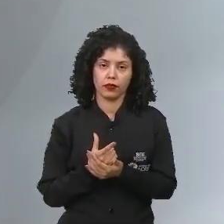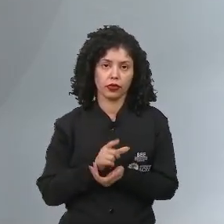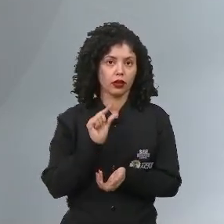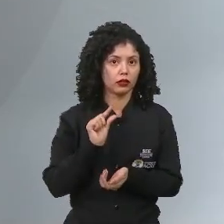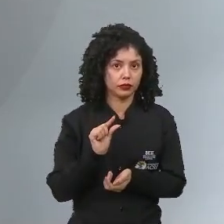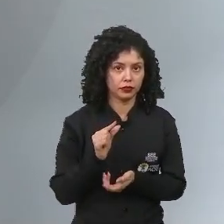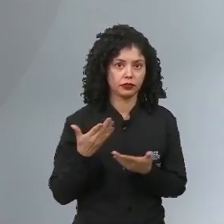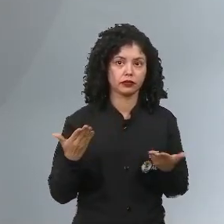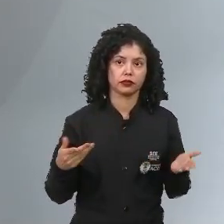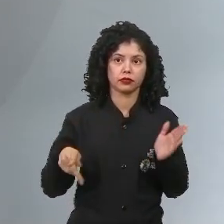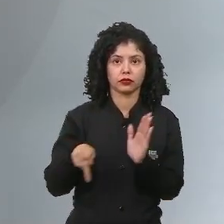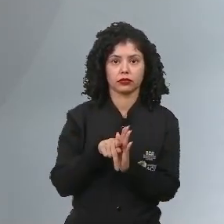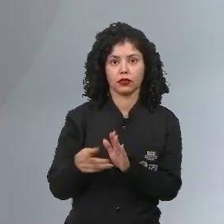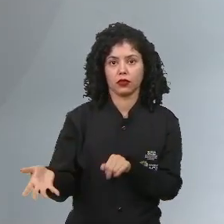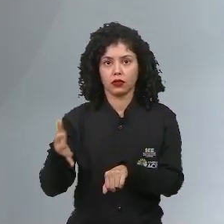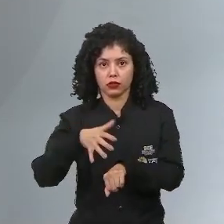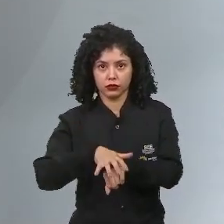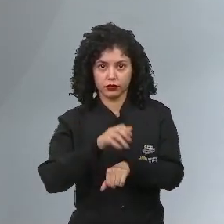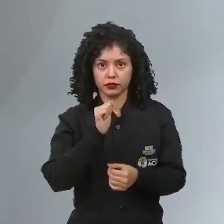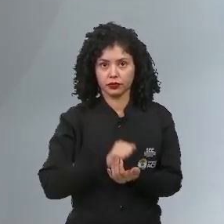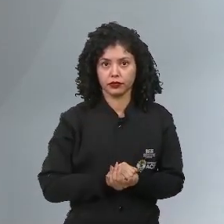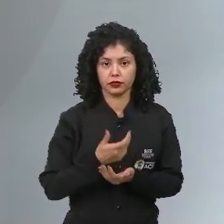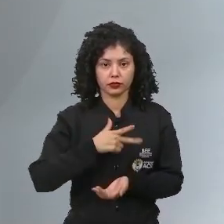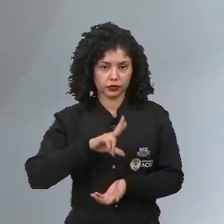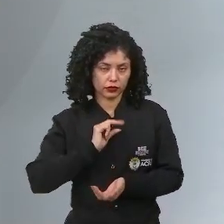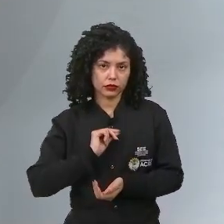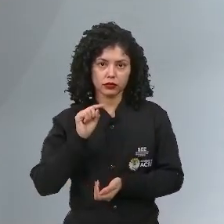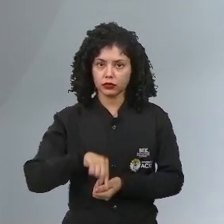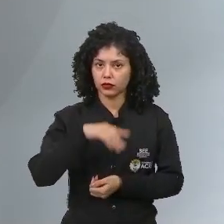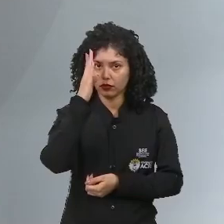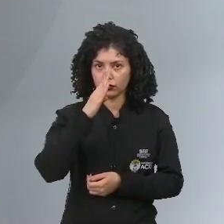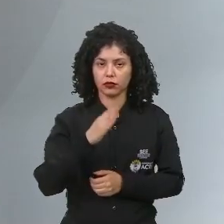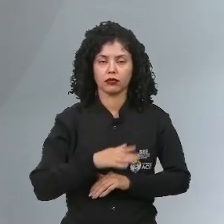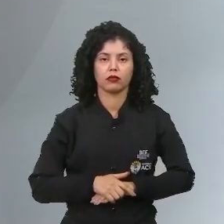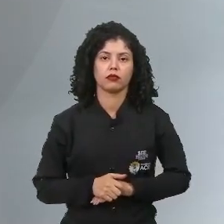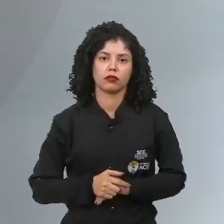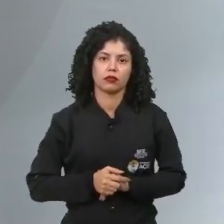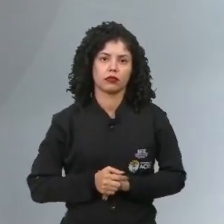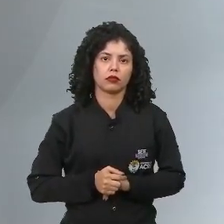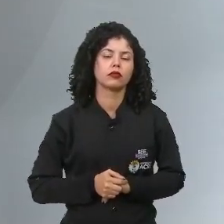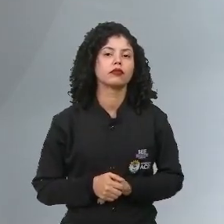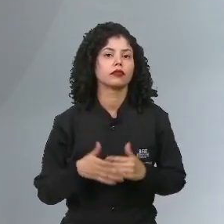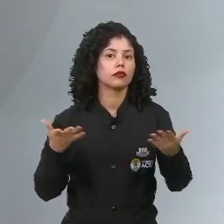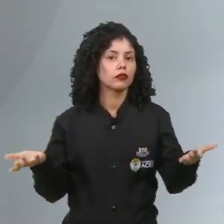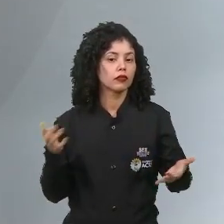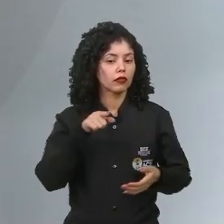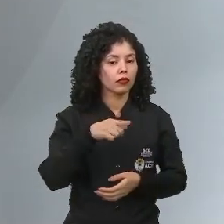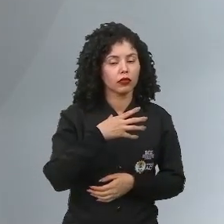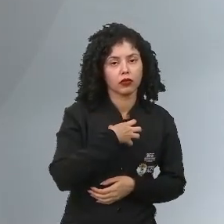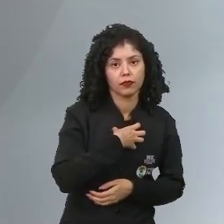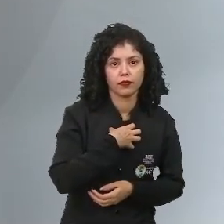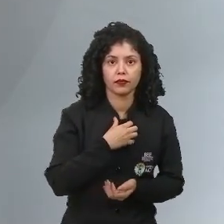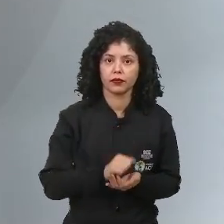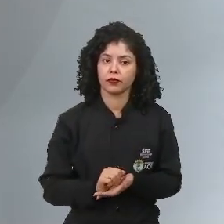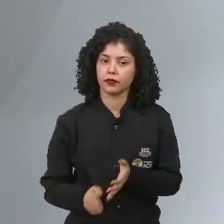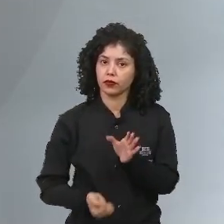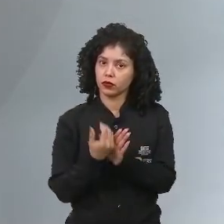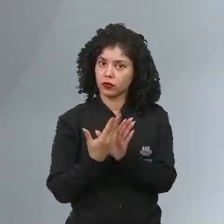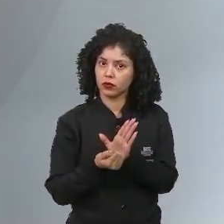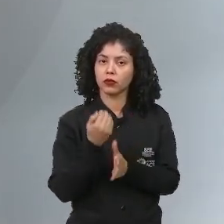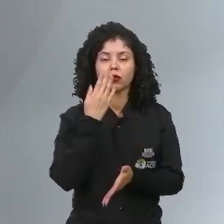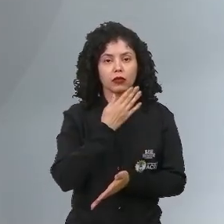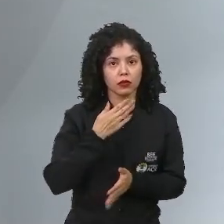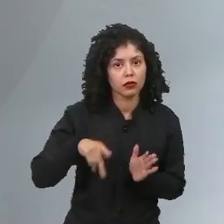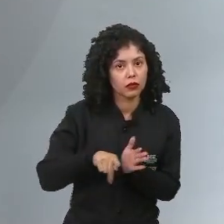o açúcar vindo da colônia portuguesa aqui, que era o Brasil. Então, nesse momento, já que o açúcar não gera mais tanta